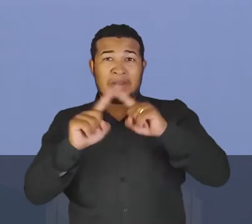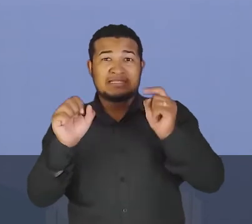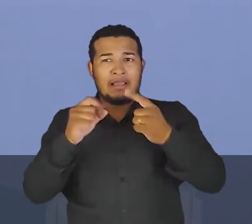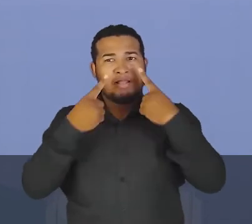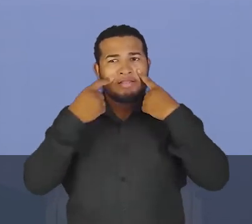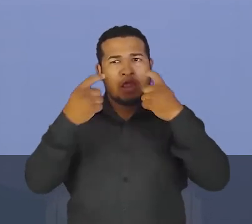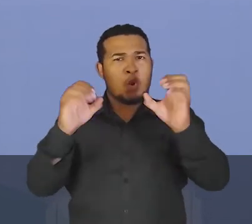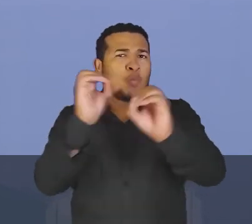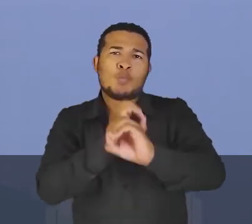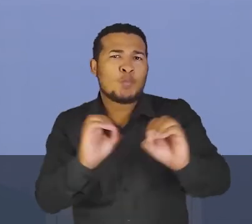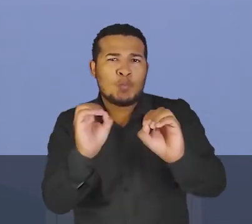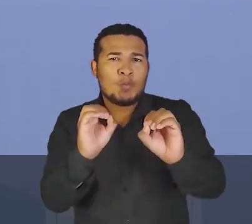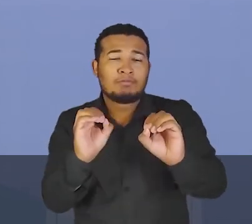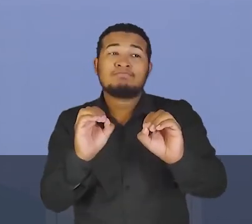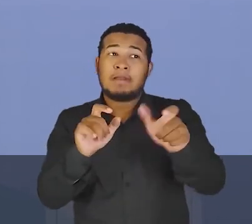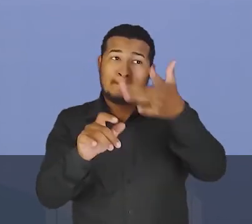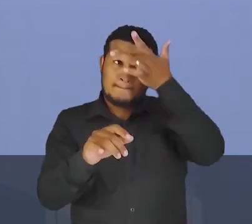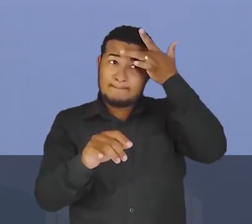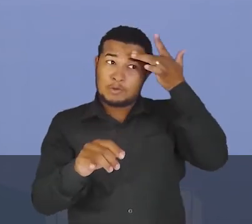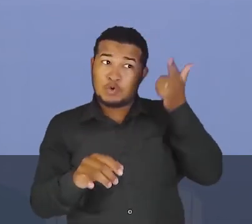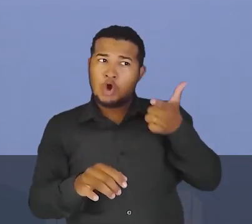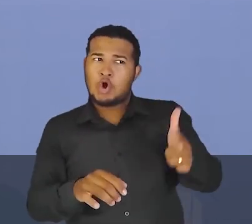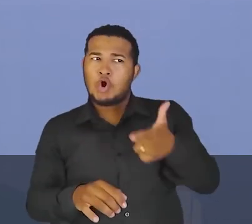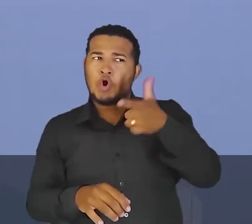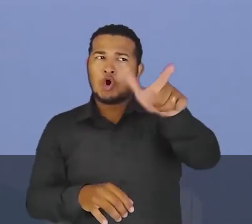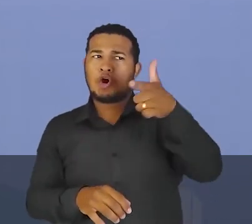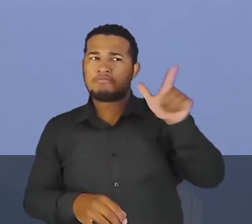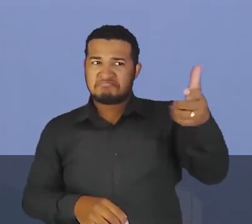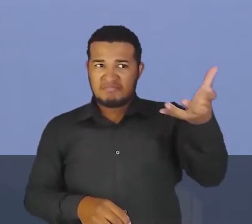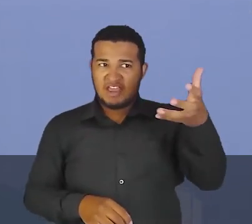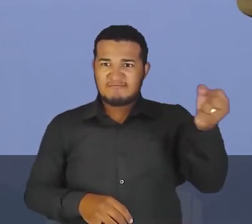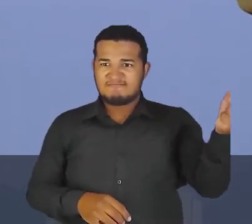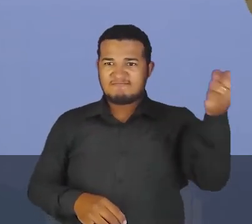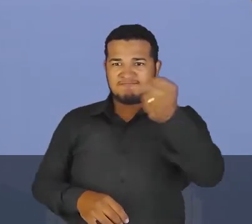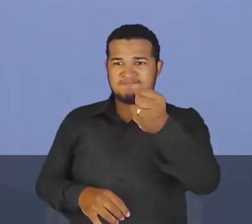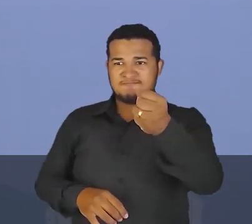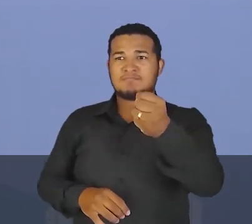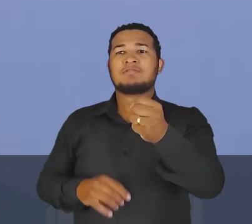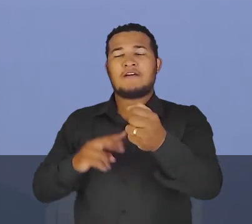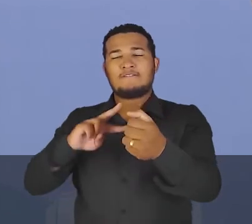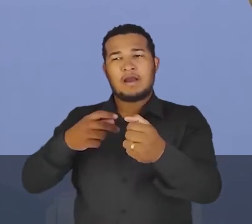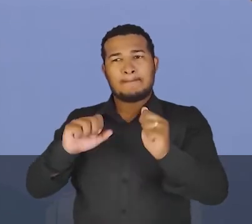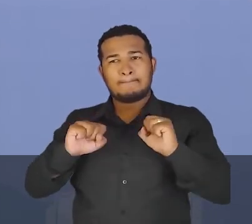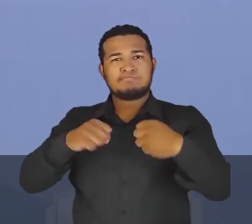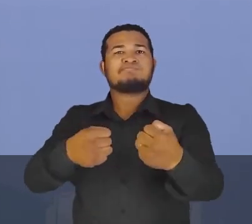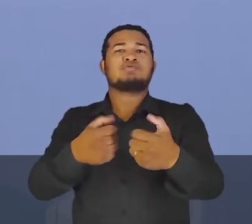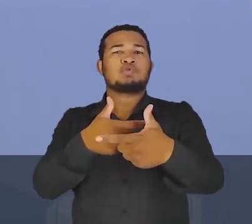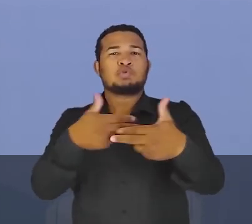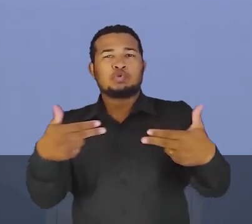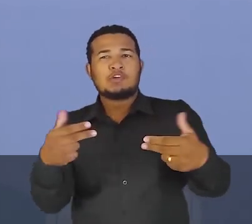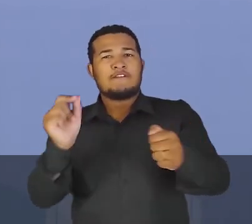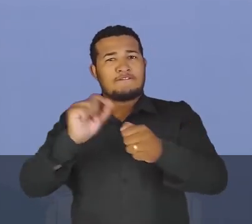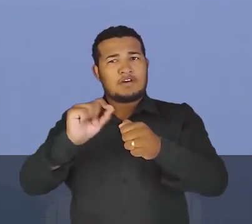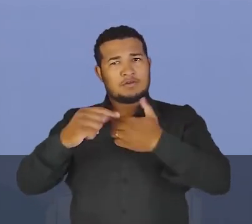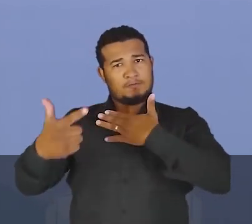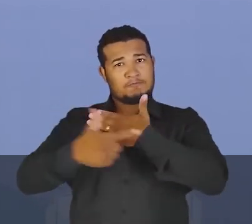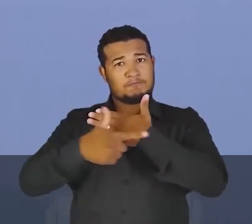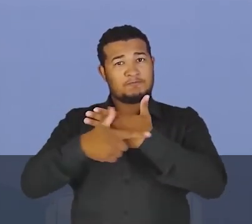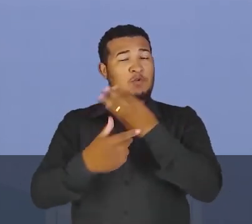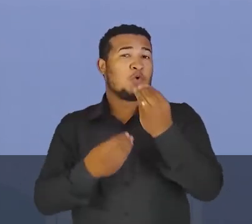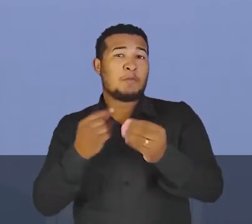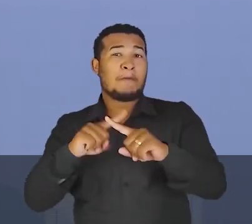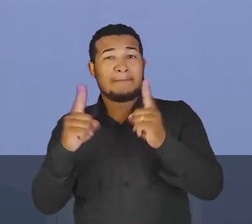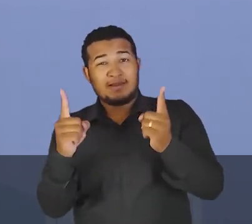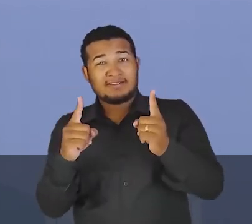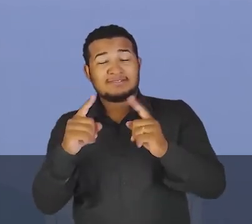por política, outras pessoas que se interessam vão entrar lá e vão exercer seu papel, só